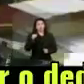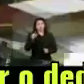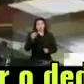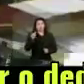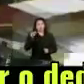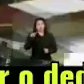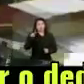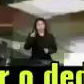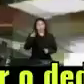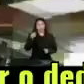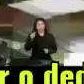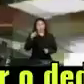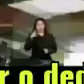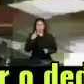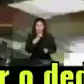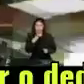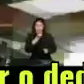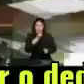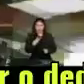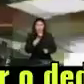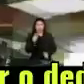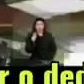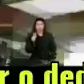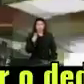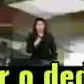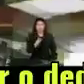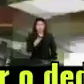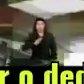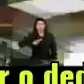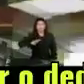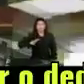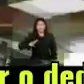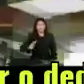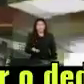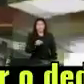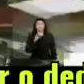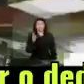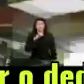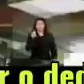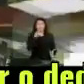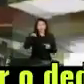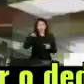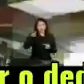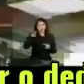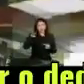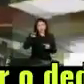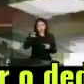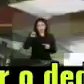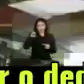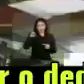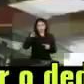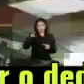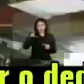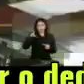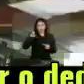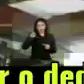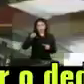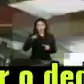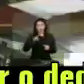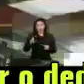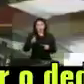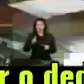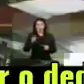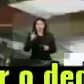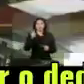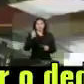em cerca de 3 bilhões de reais pagos a um partido político. Na Operação Tesouro